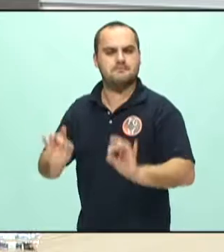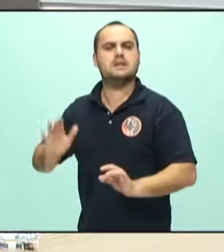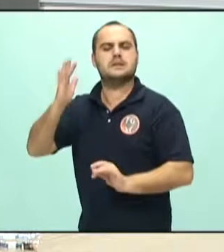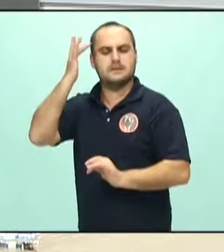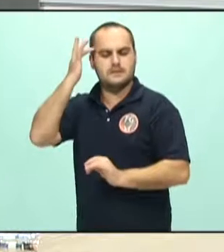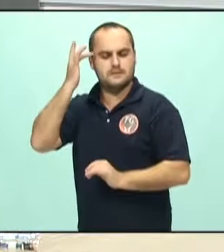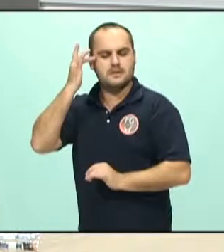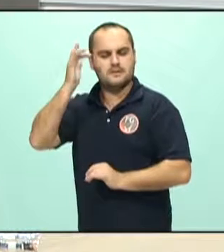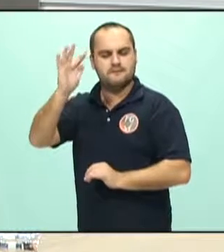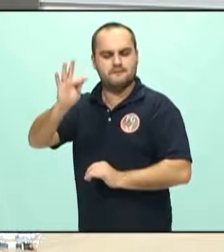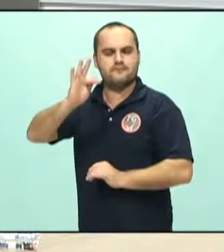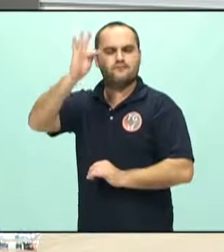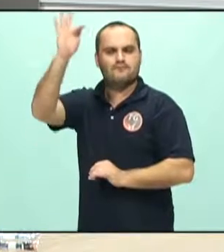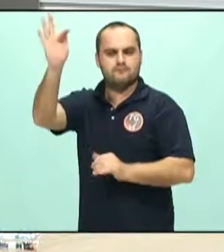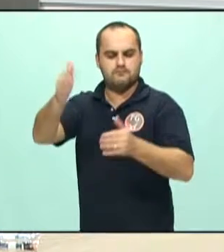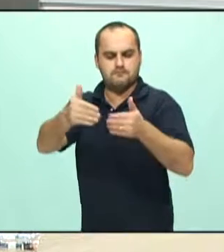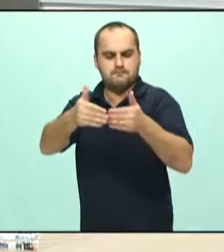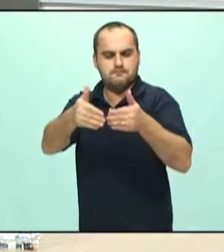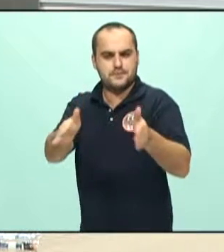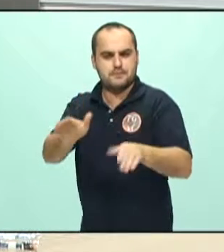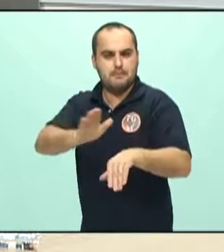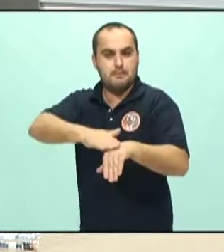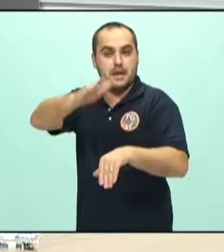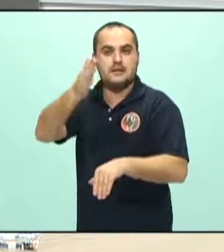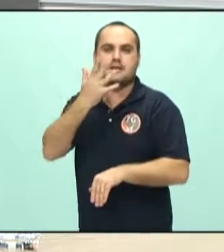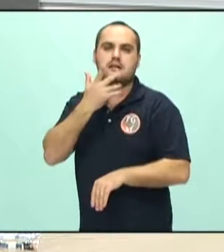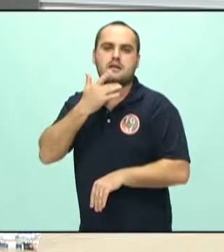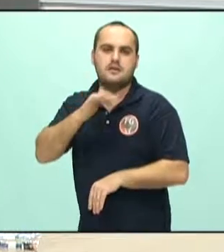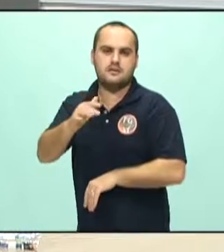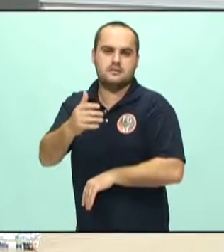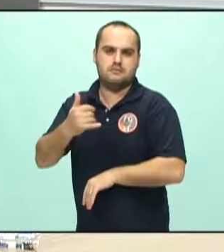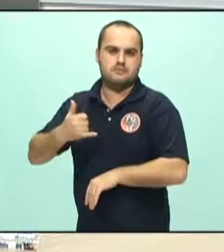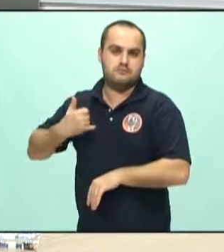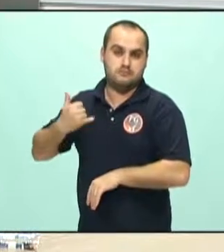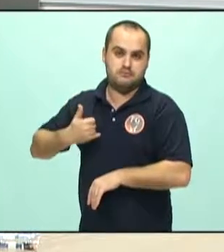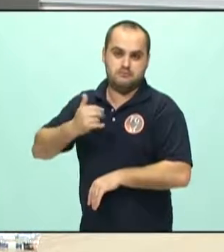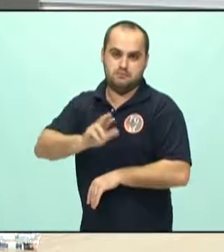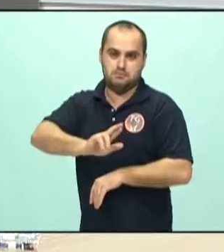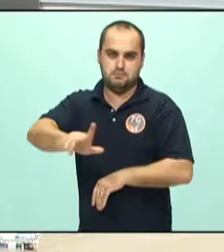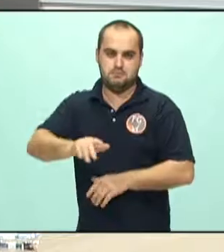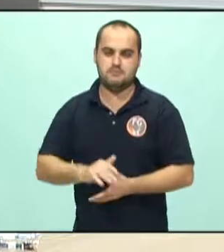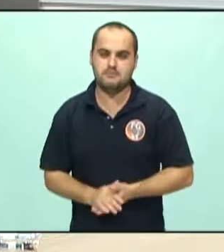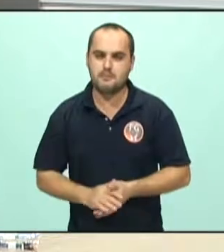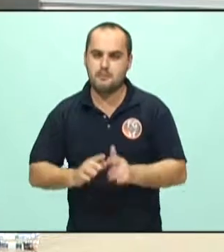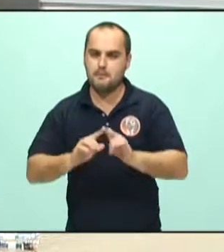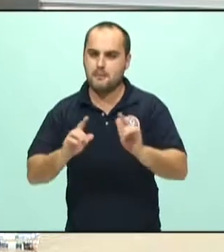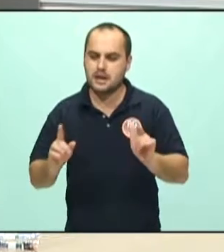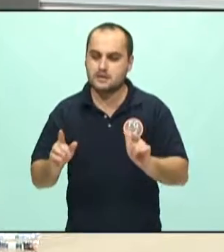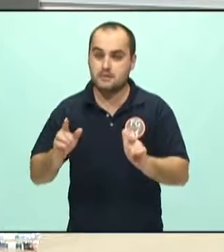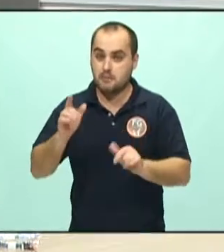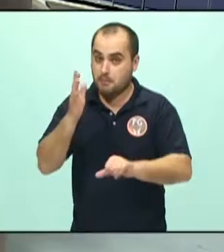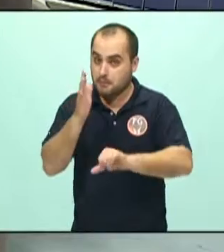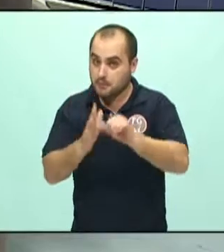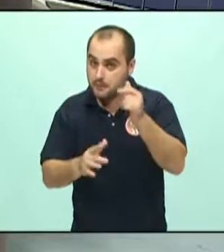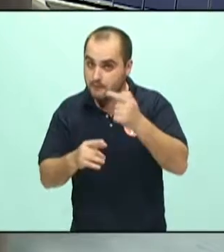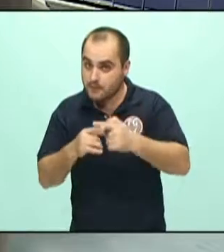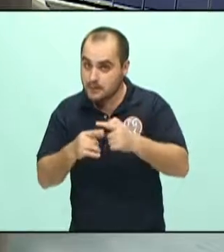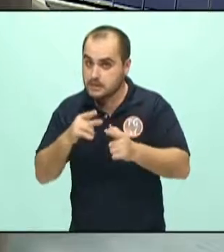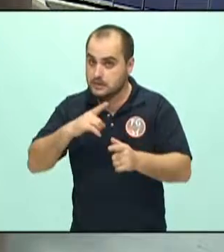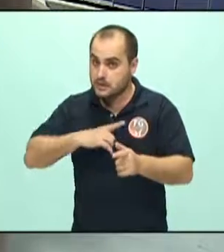para outras cidades né mas que para início assim acho que foi um sucesso e atingiu a expectativa da organização